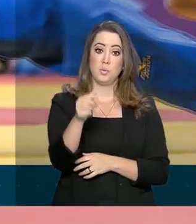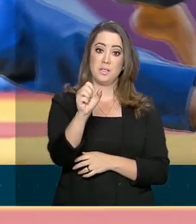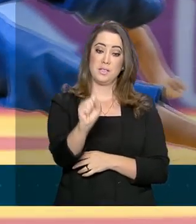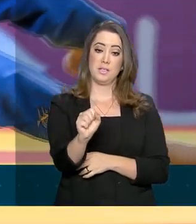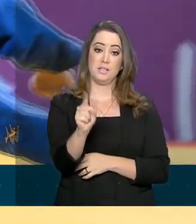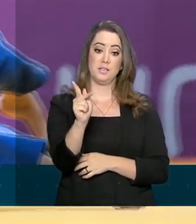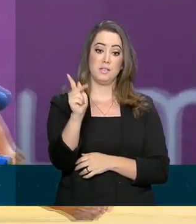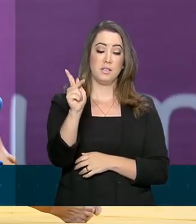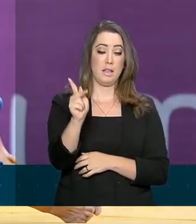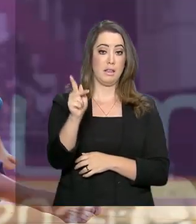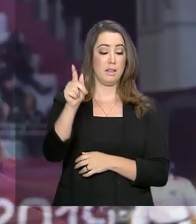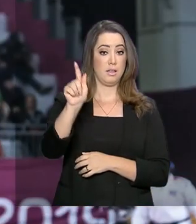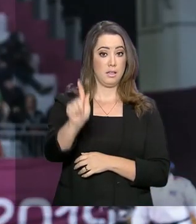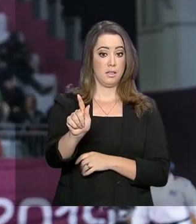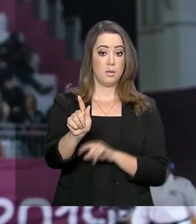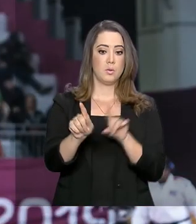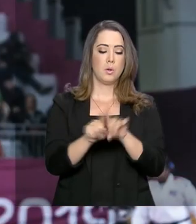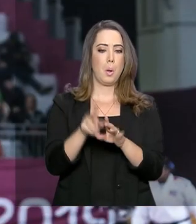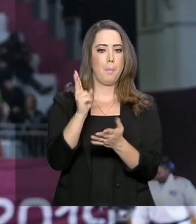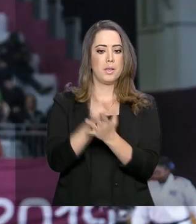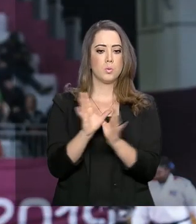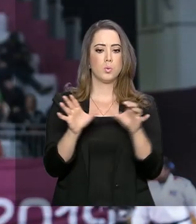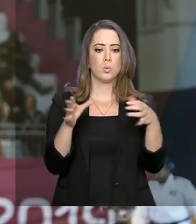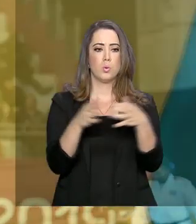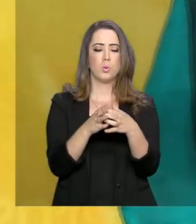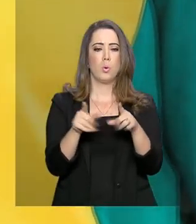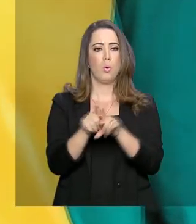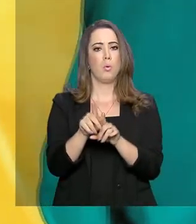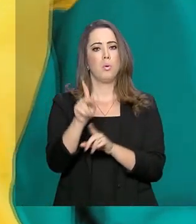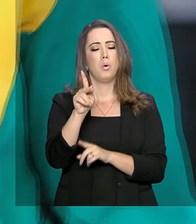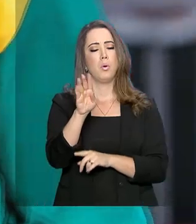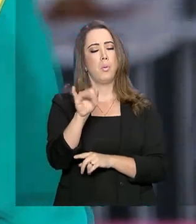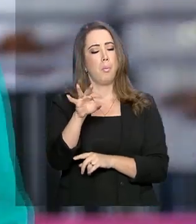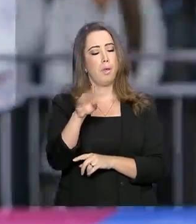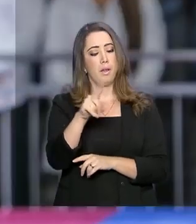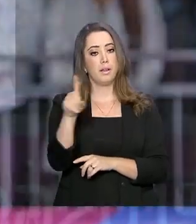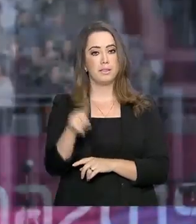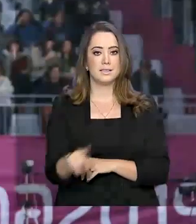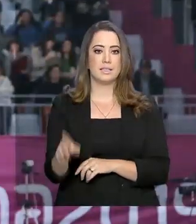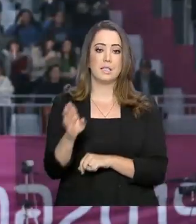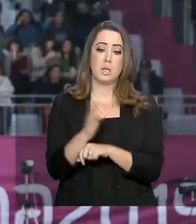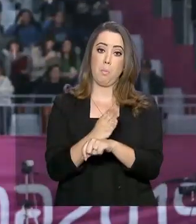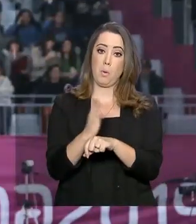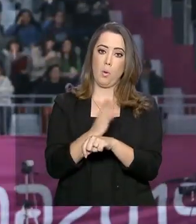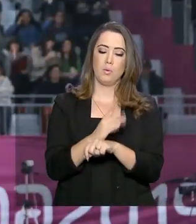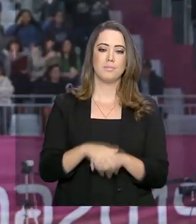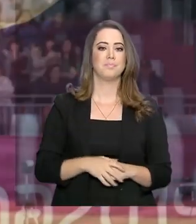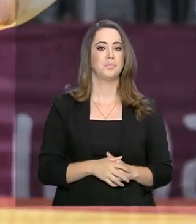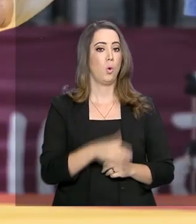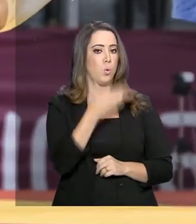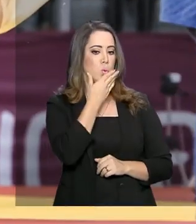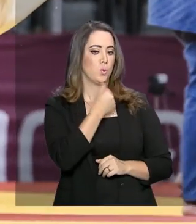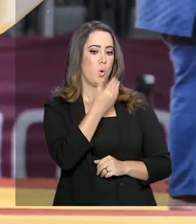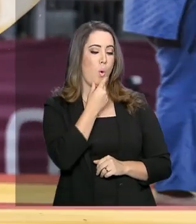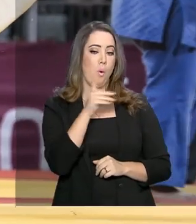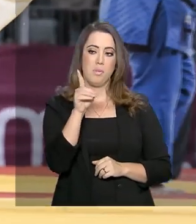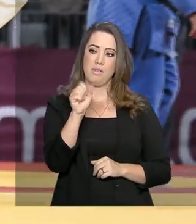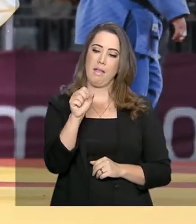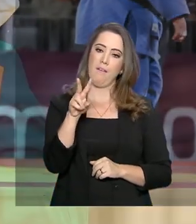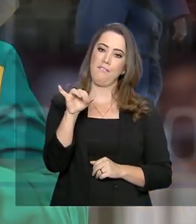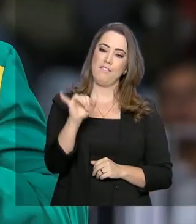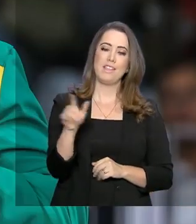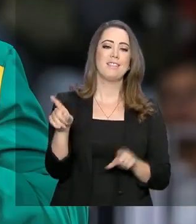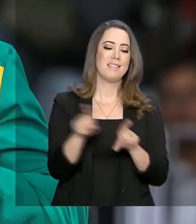quilos por ipom. Na mesma categoria, Beatriz Souza ficou com o bronze. No masculino, Davi Moura também